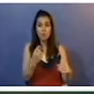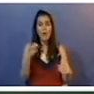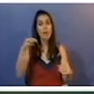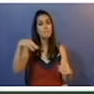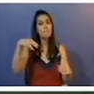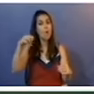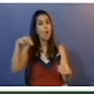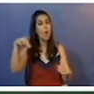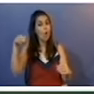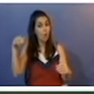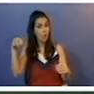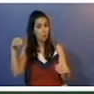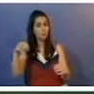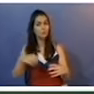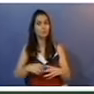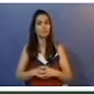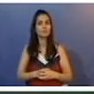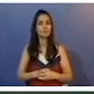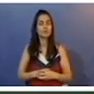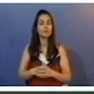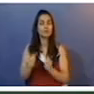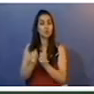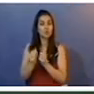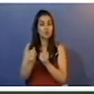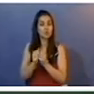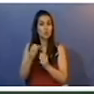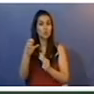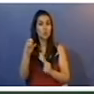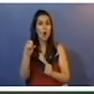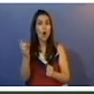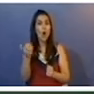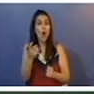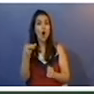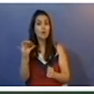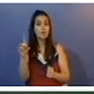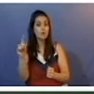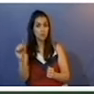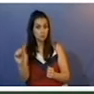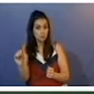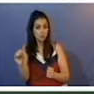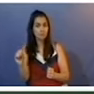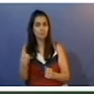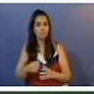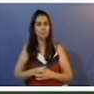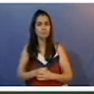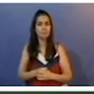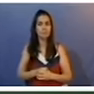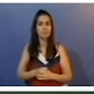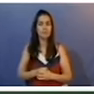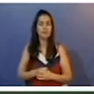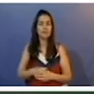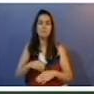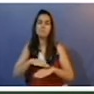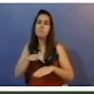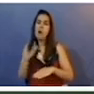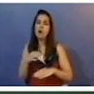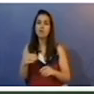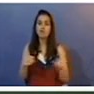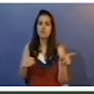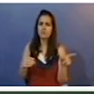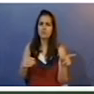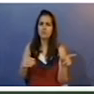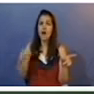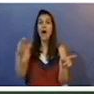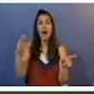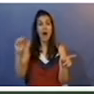Então, fica mono mais óxido, monóxido. Aí, a palavra D mais o nome do átomo que está